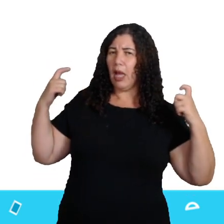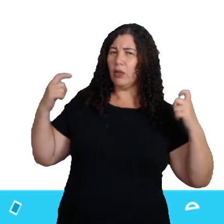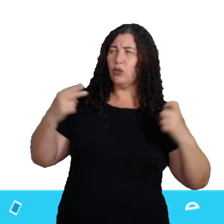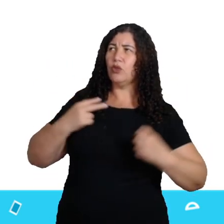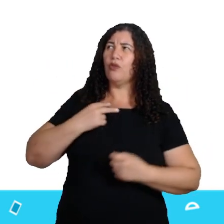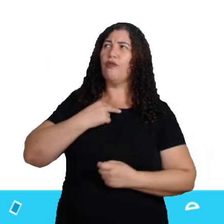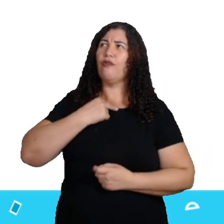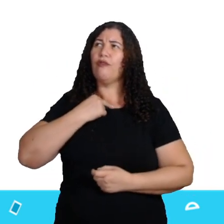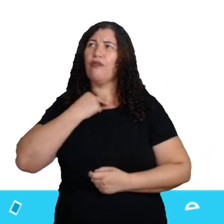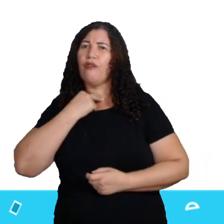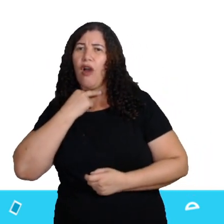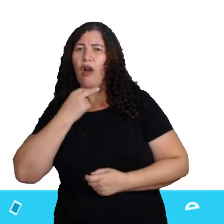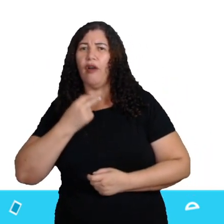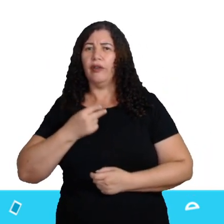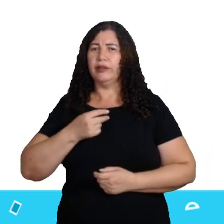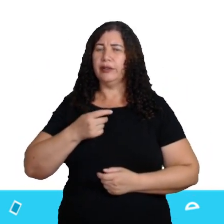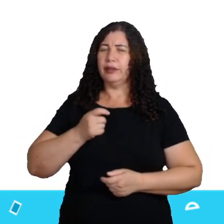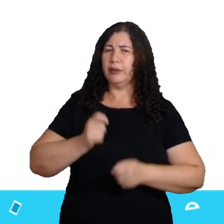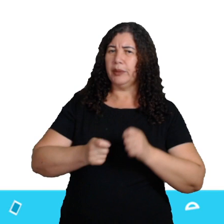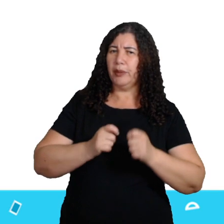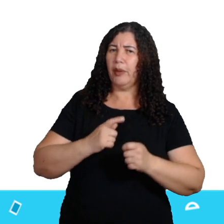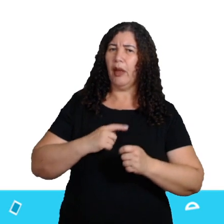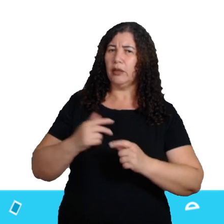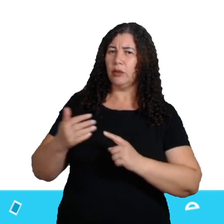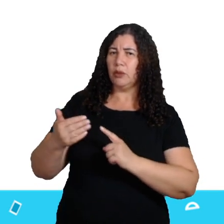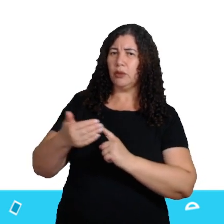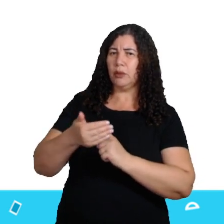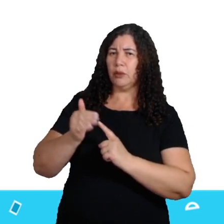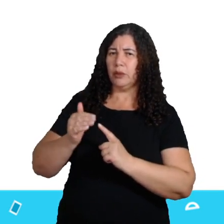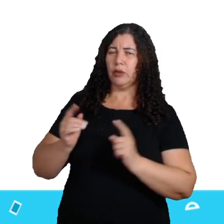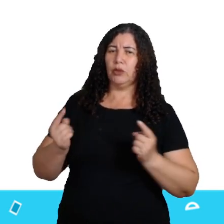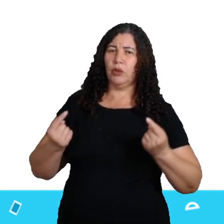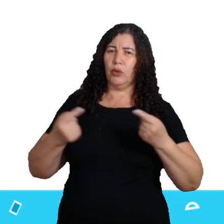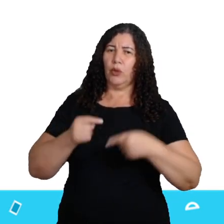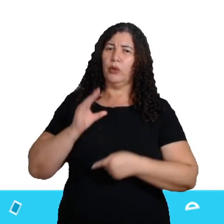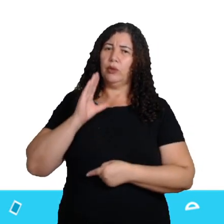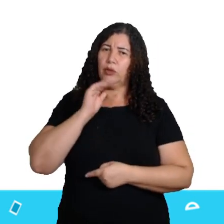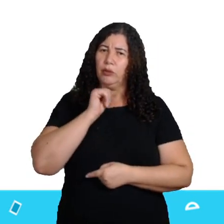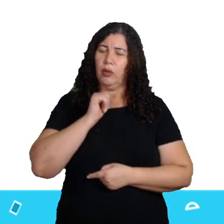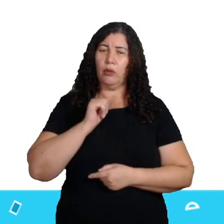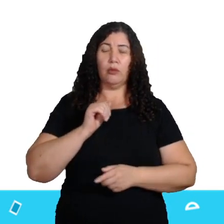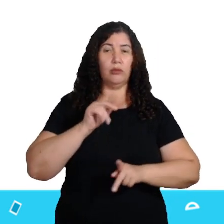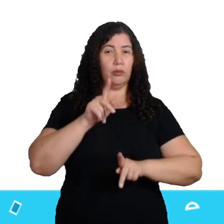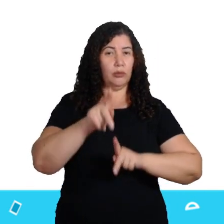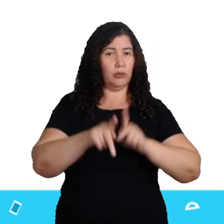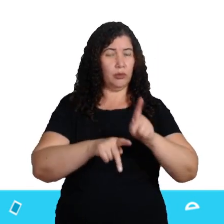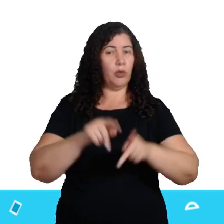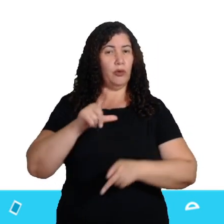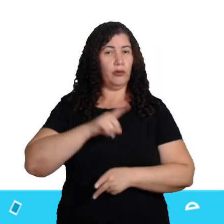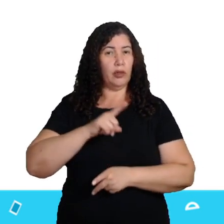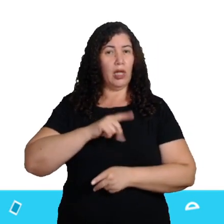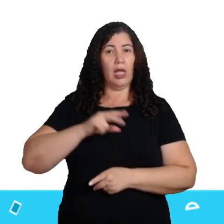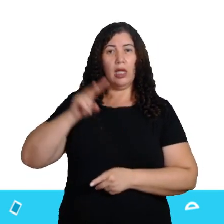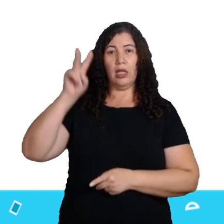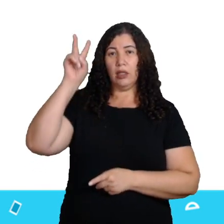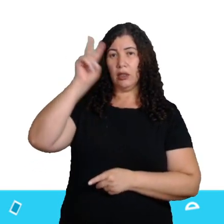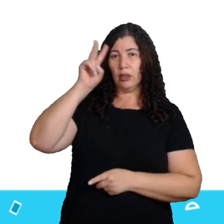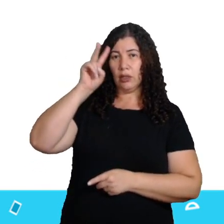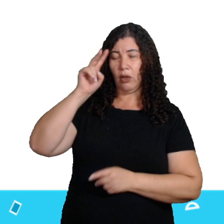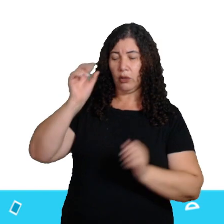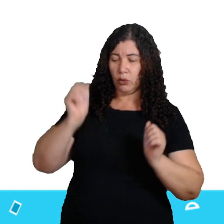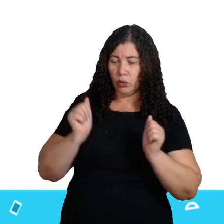do mal. Não há povo sem história, sem memória coletiva. E é